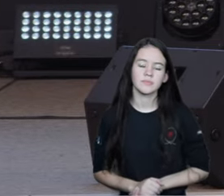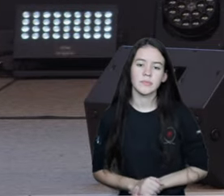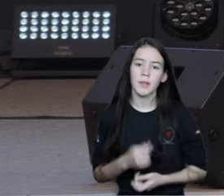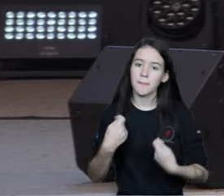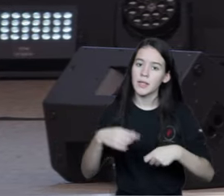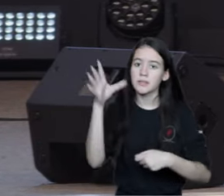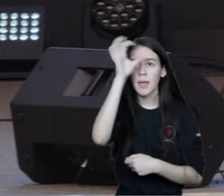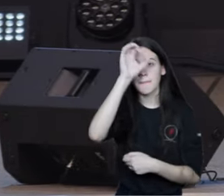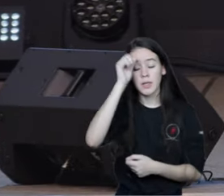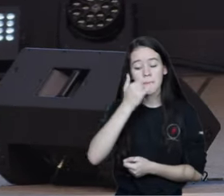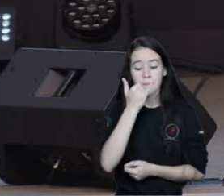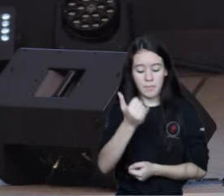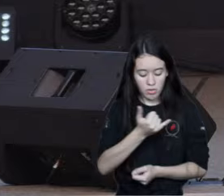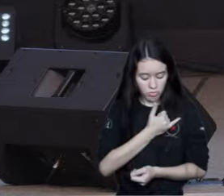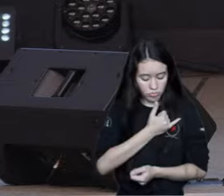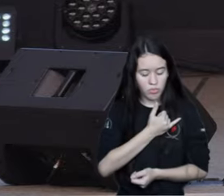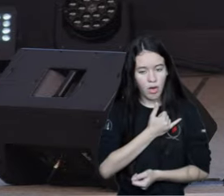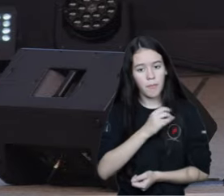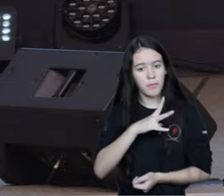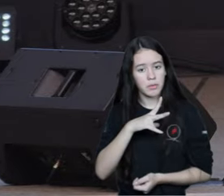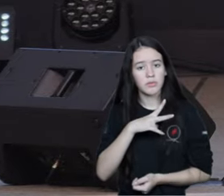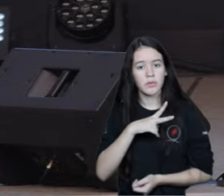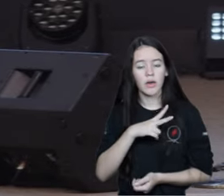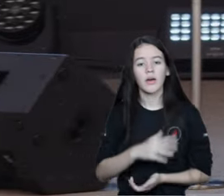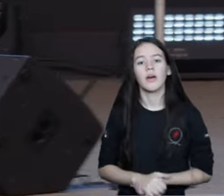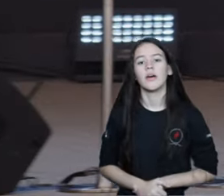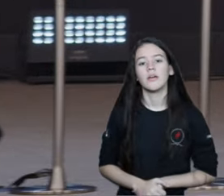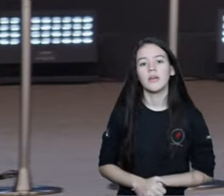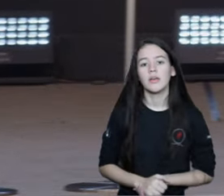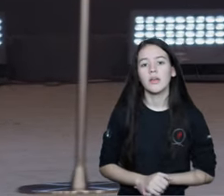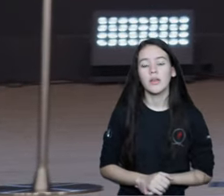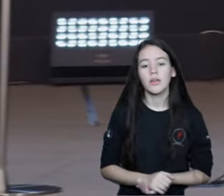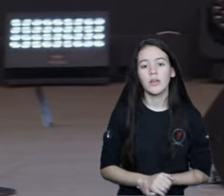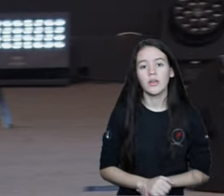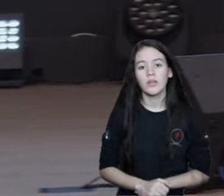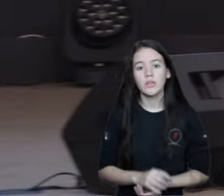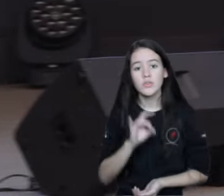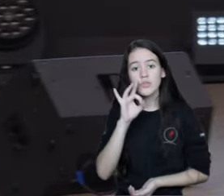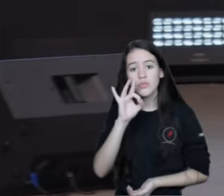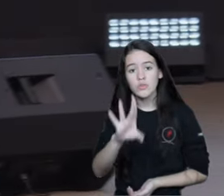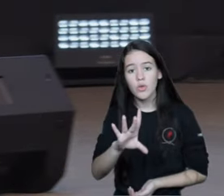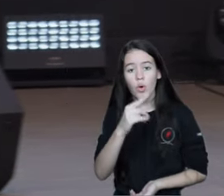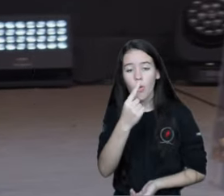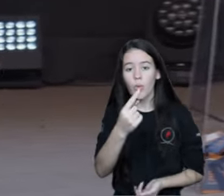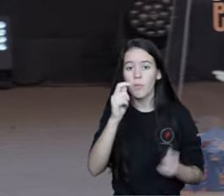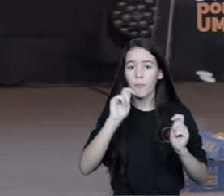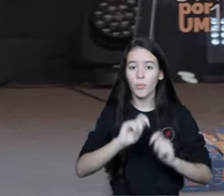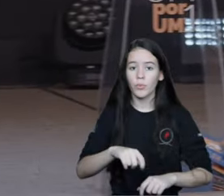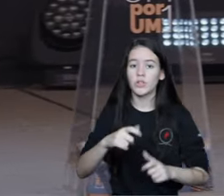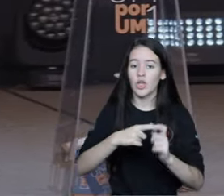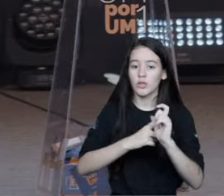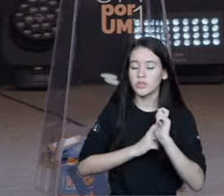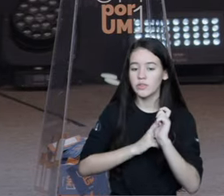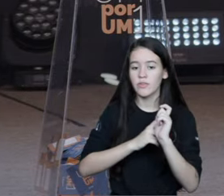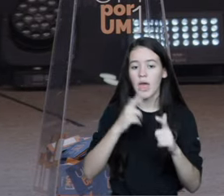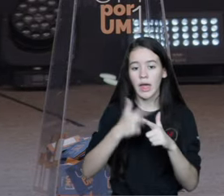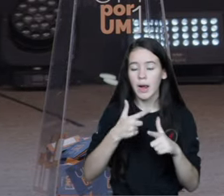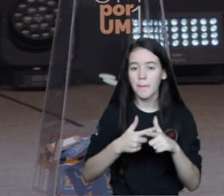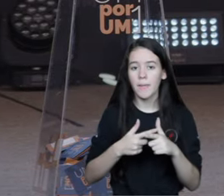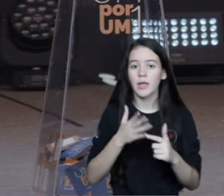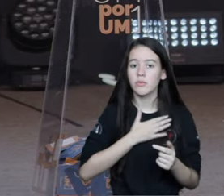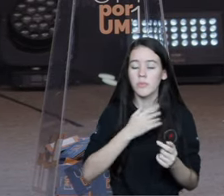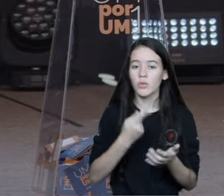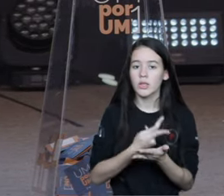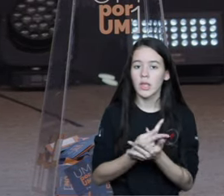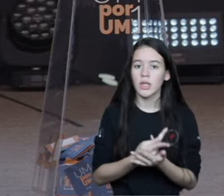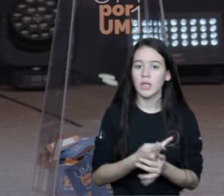você tem que aprender o alto perdão rapaz só tem um que podia cobrar minha dívida dos